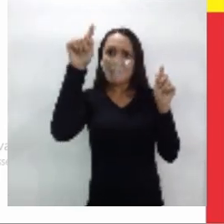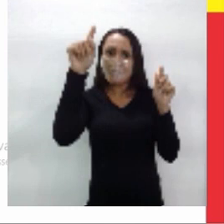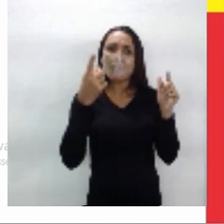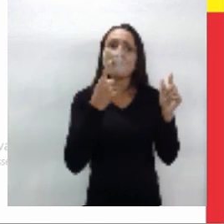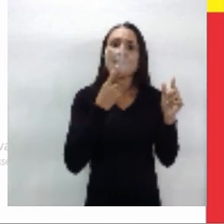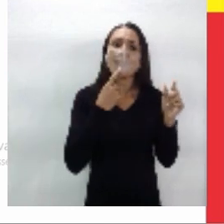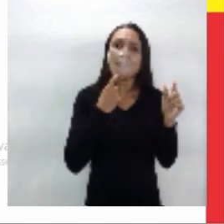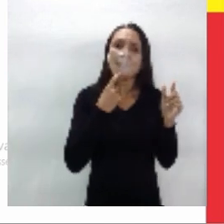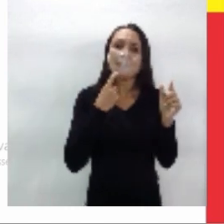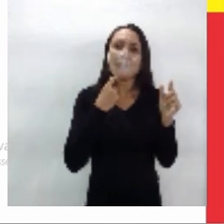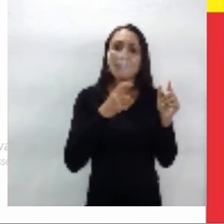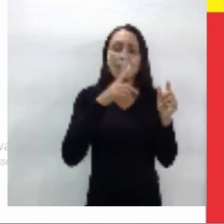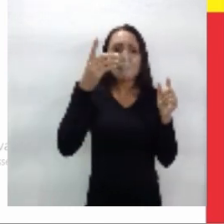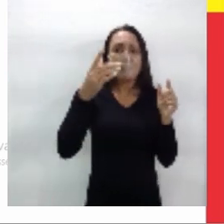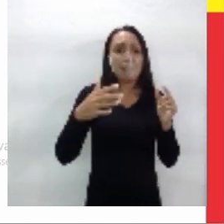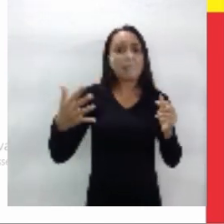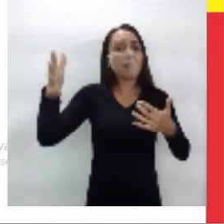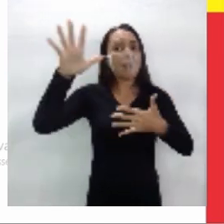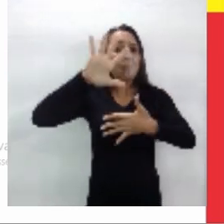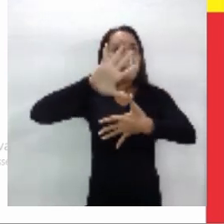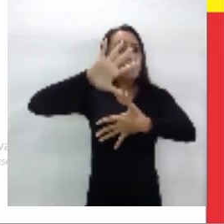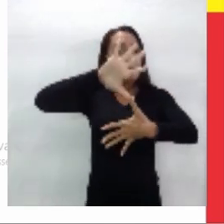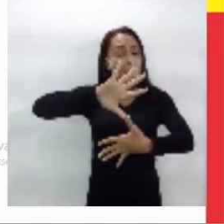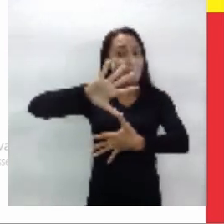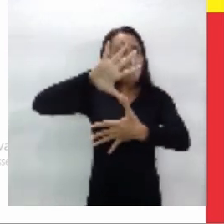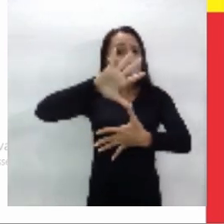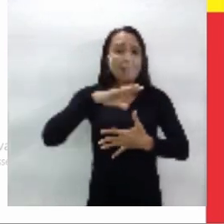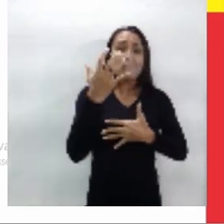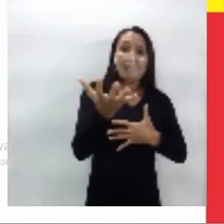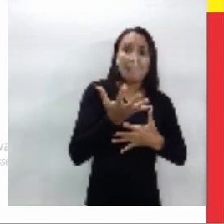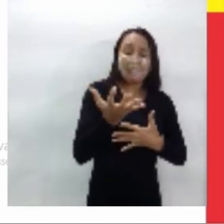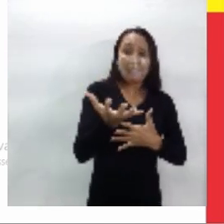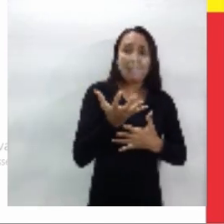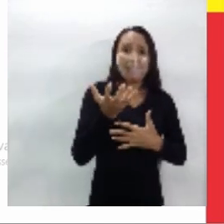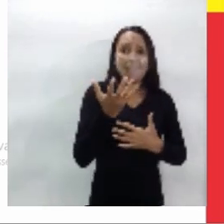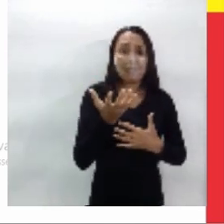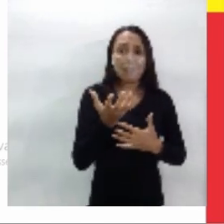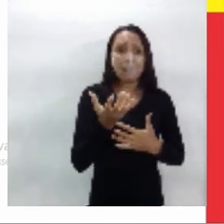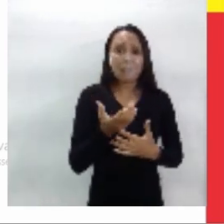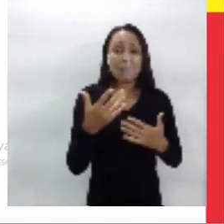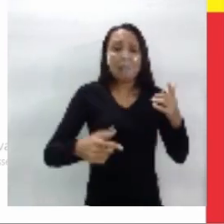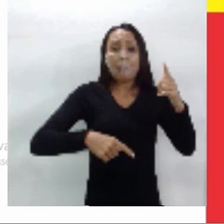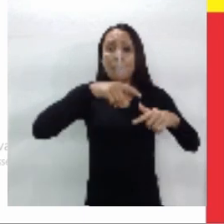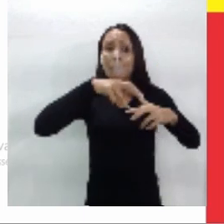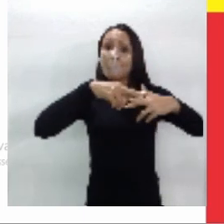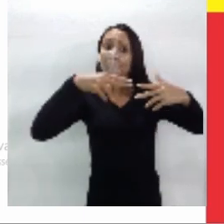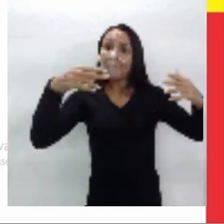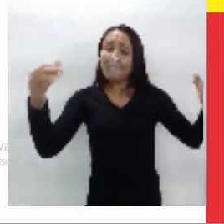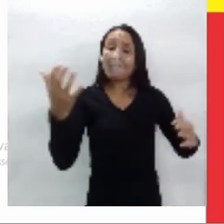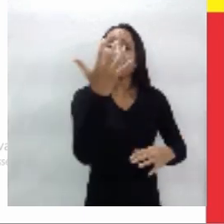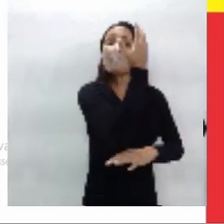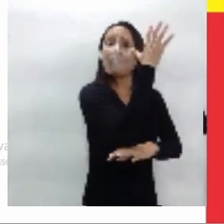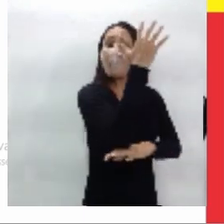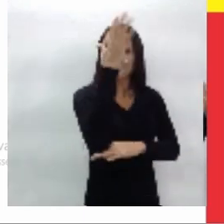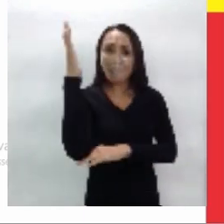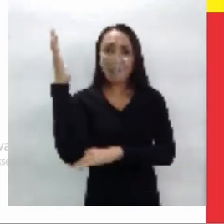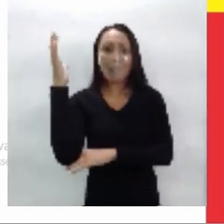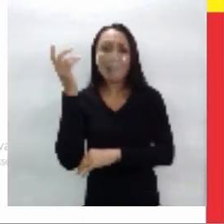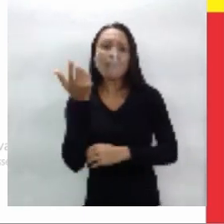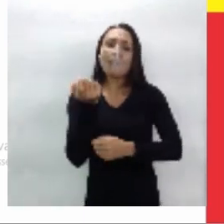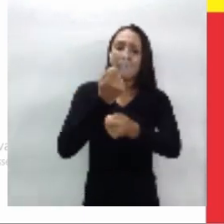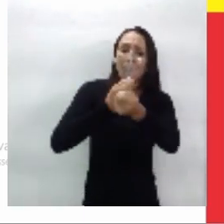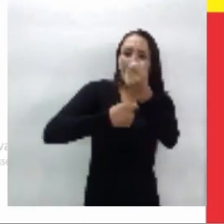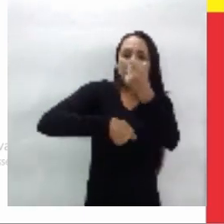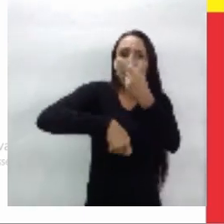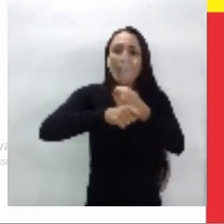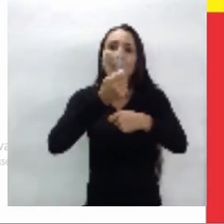tendo a exploração da América. O que é que eles queriam? Riquezas naturais. O que é que das riquezas naturais eles faziam?